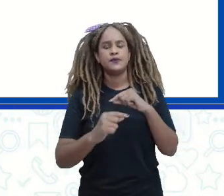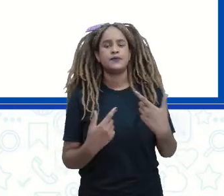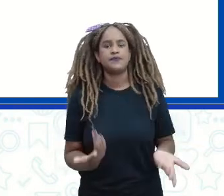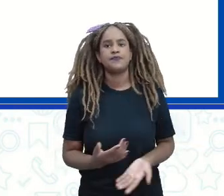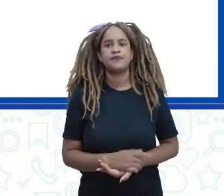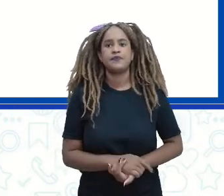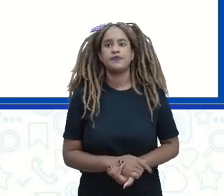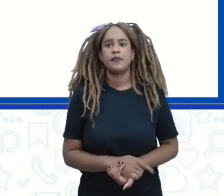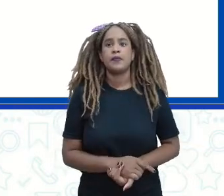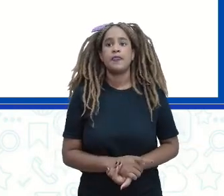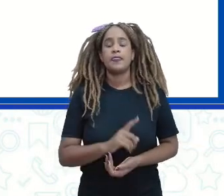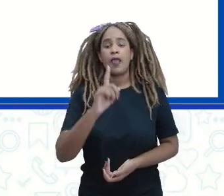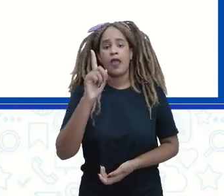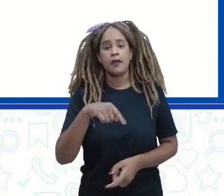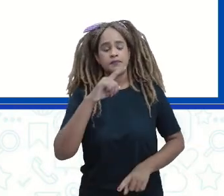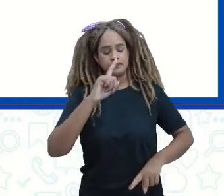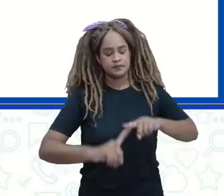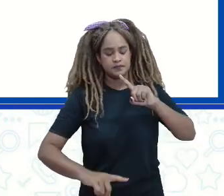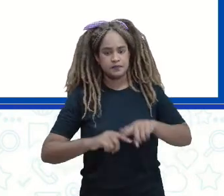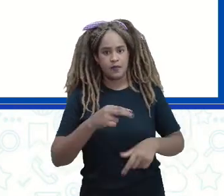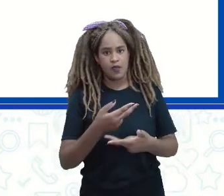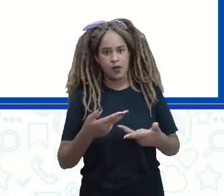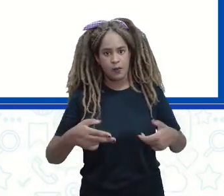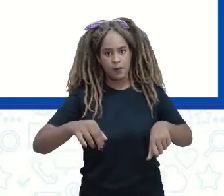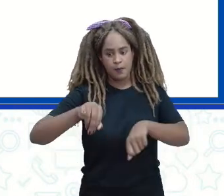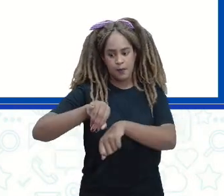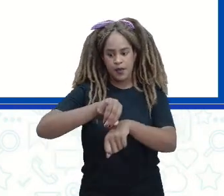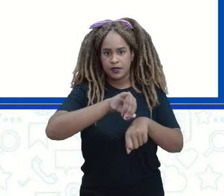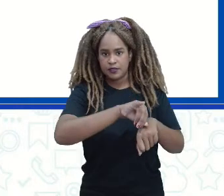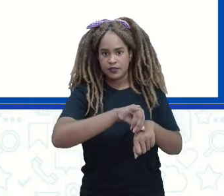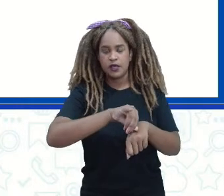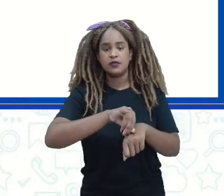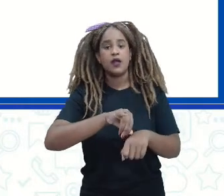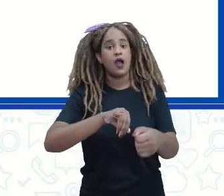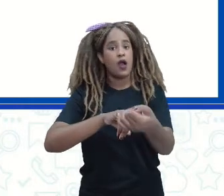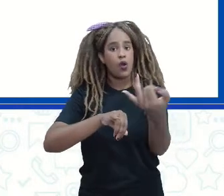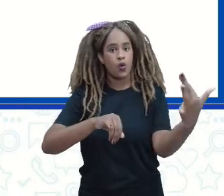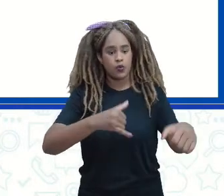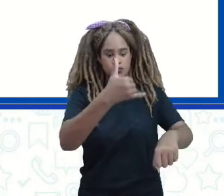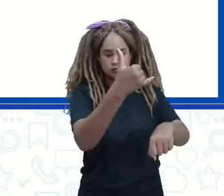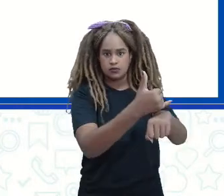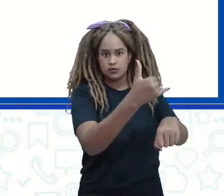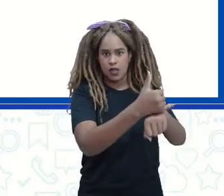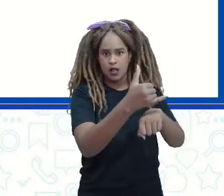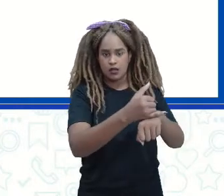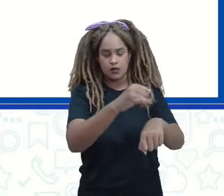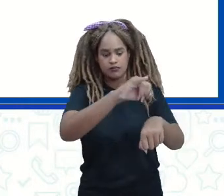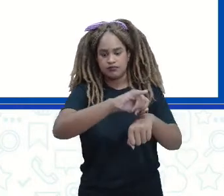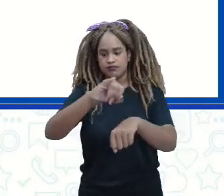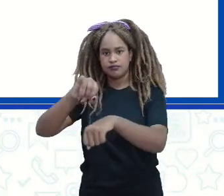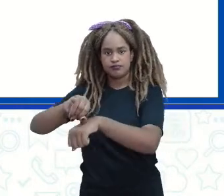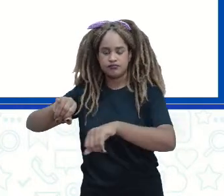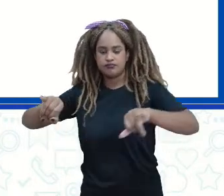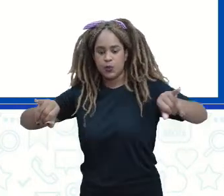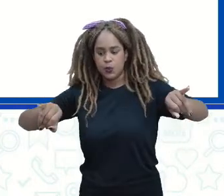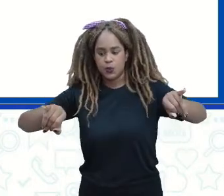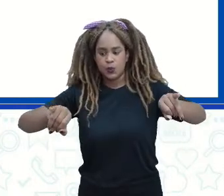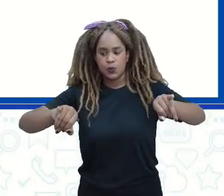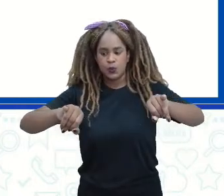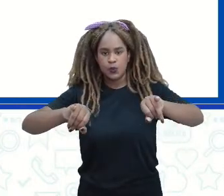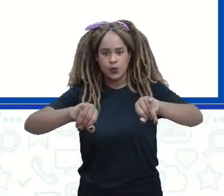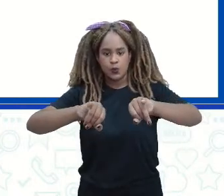vão ser esses materiais que atraem alguns metais ou ligas metálicas.